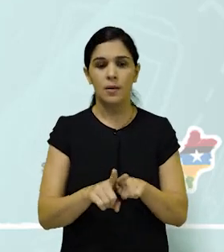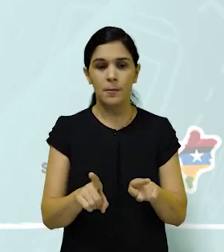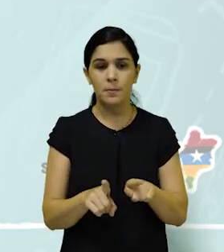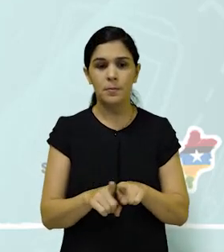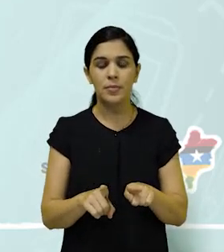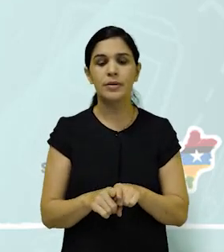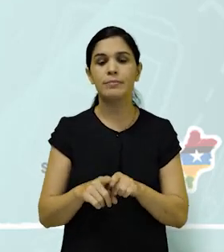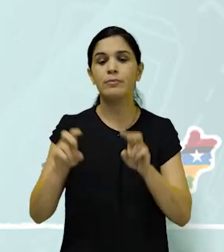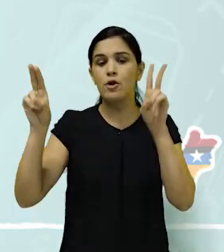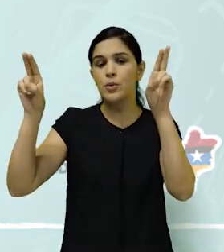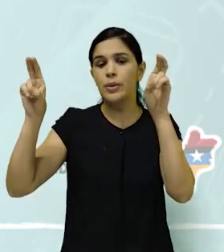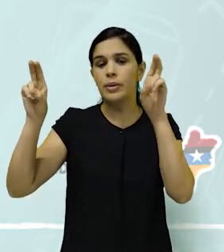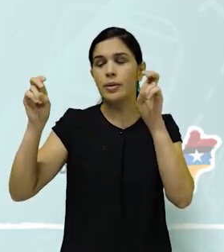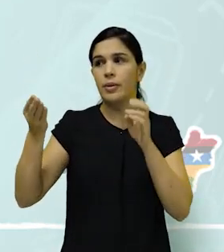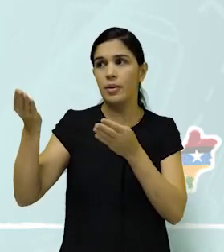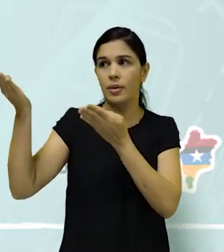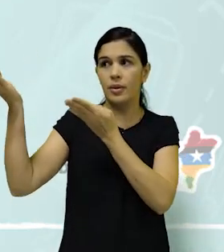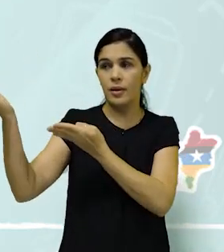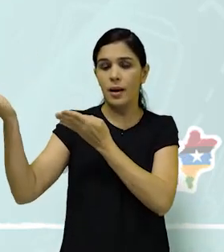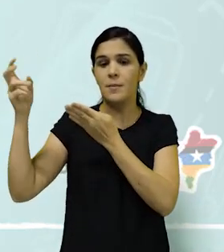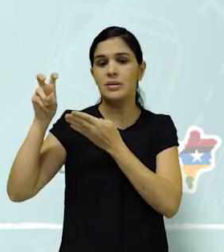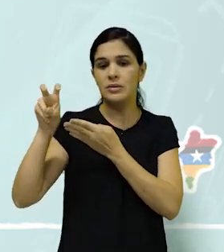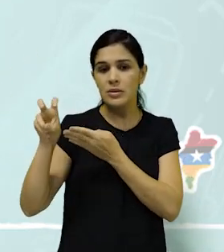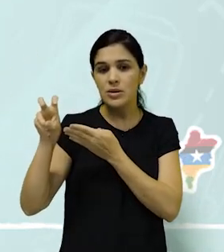de problemas para esse indivíduo.